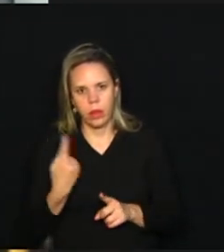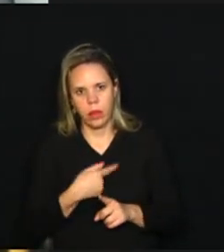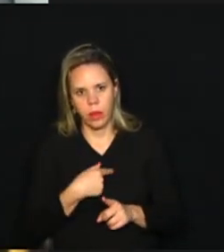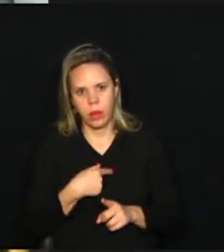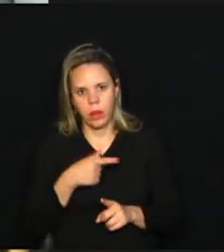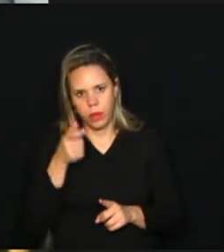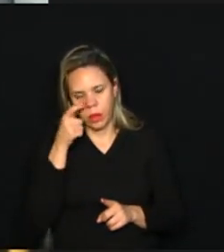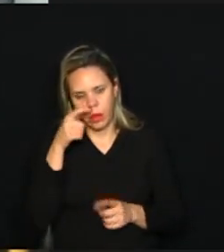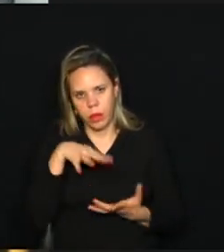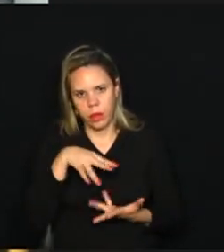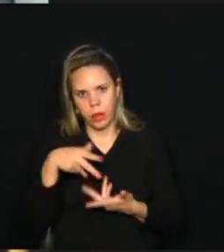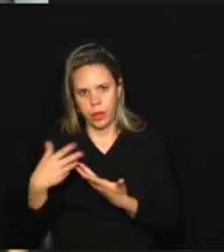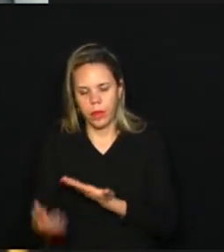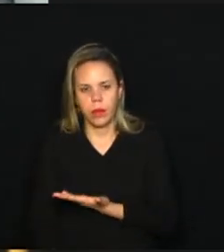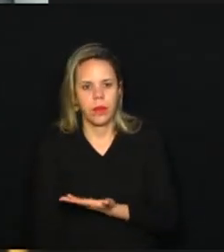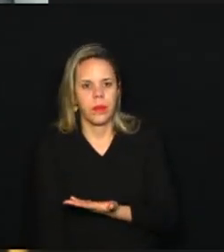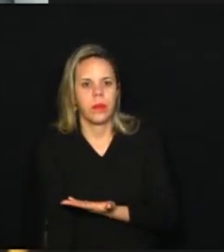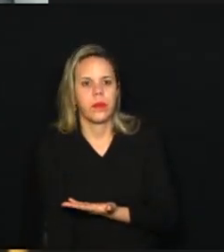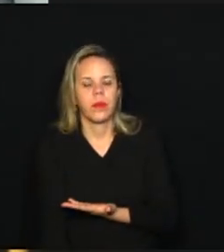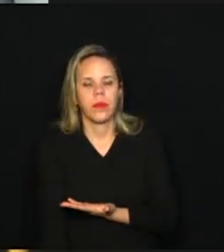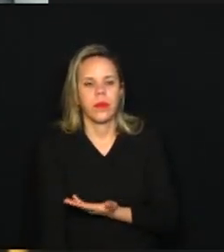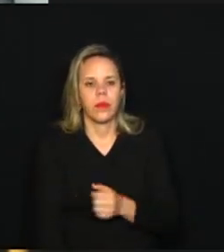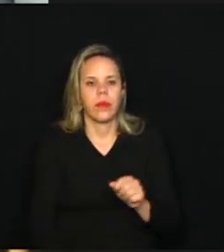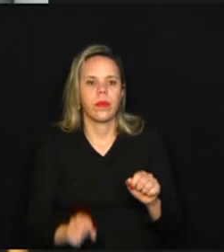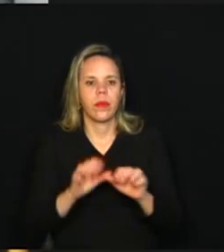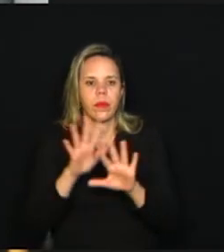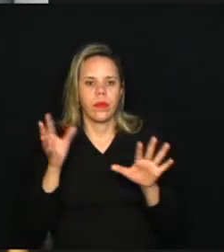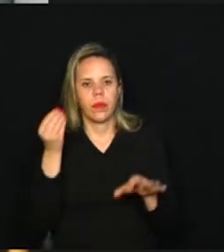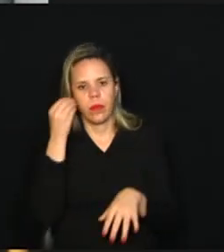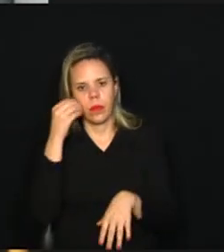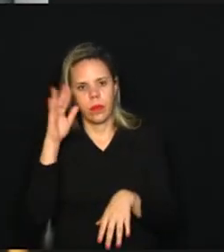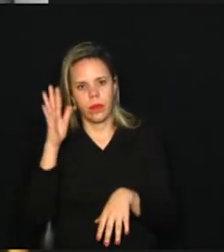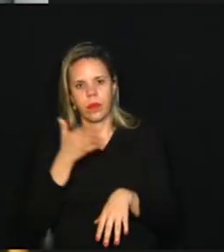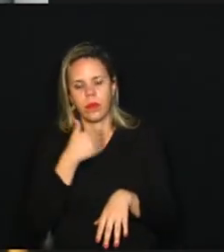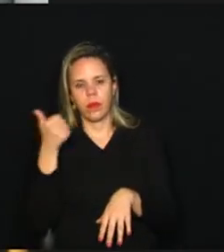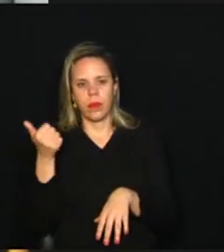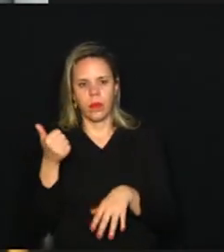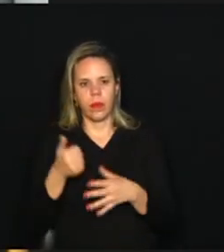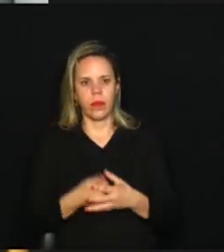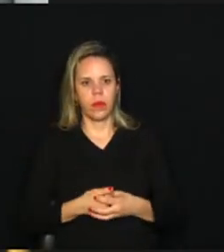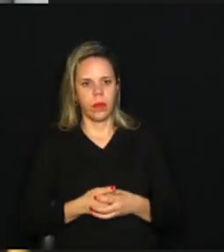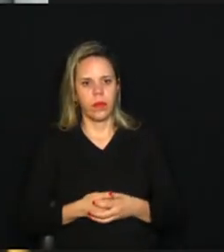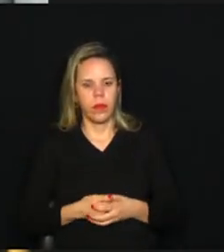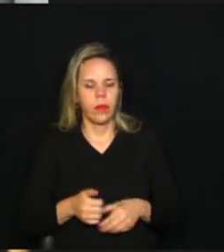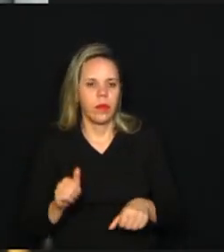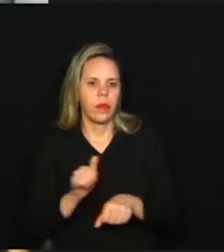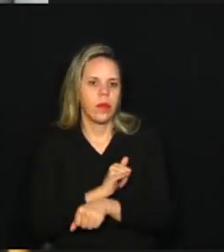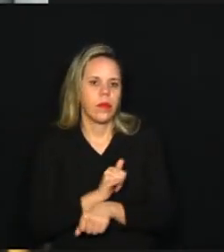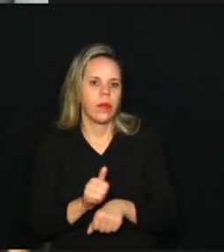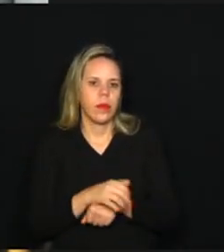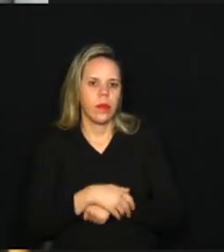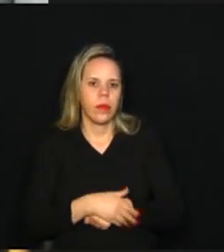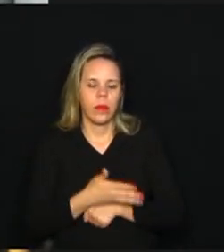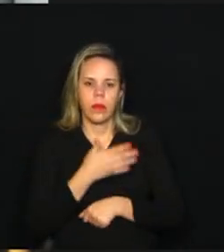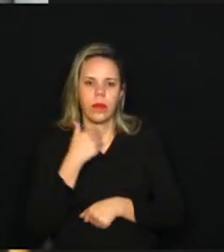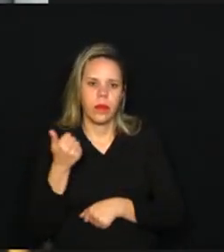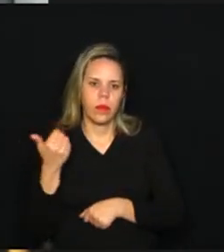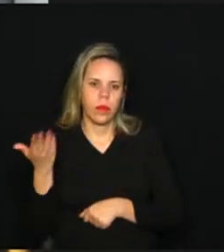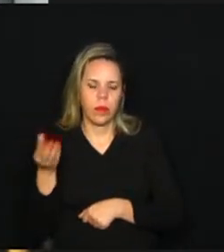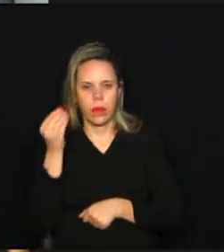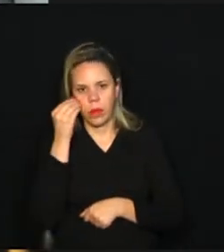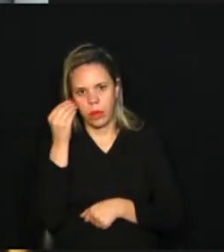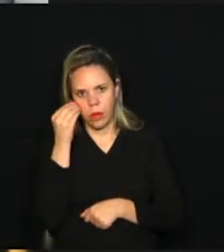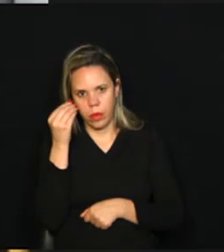pelo mundo, né? E é bem claro, quem testou mais se saiu melhor. Né? A estratégia melhor foi